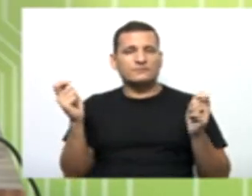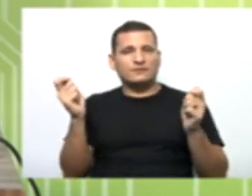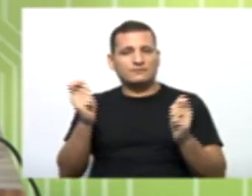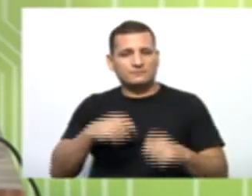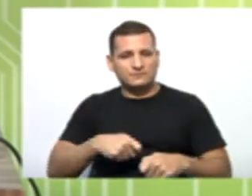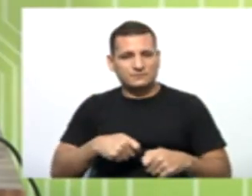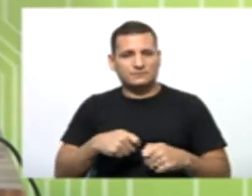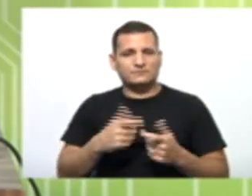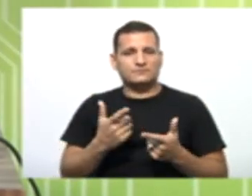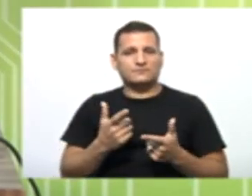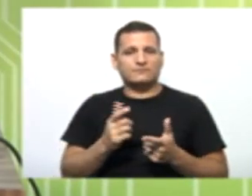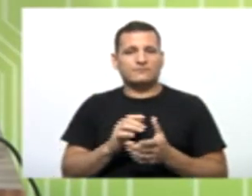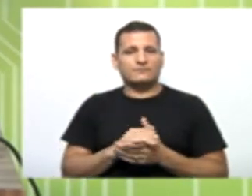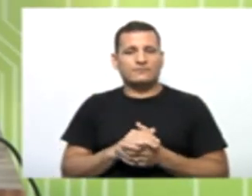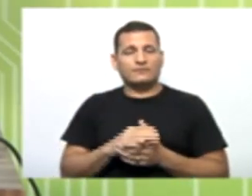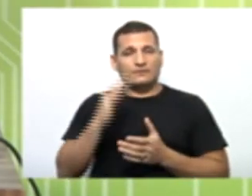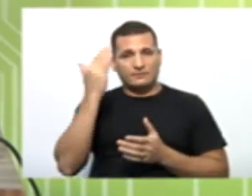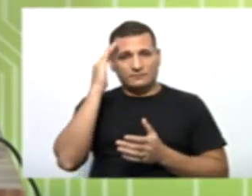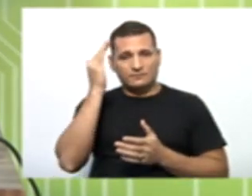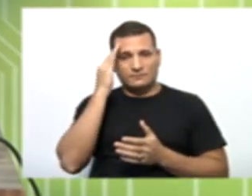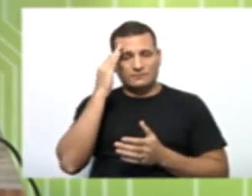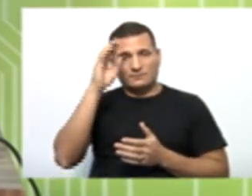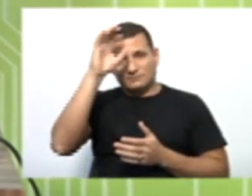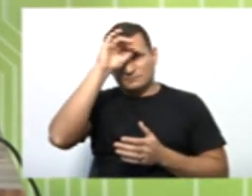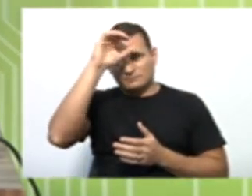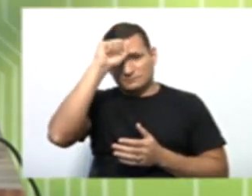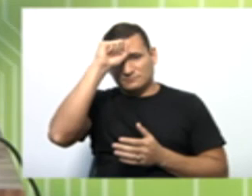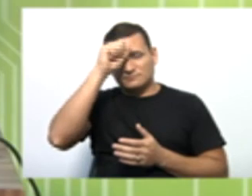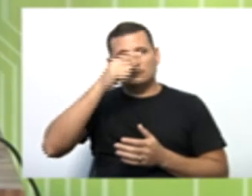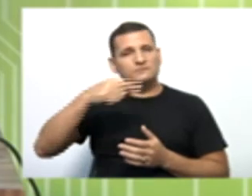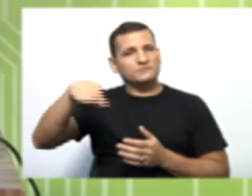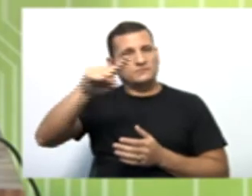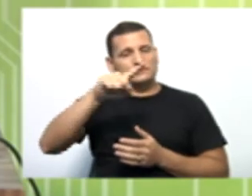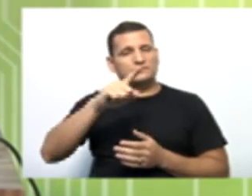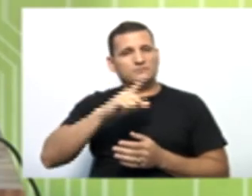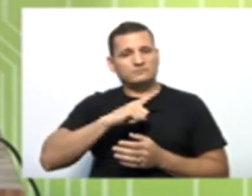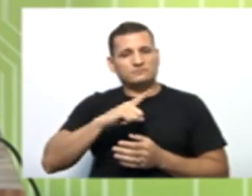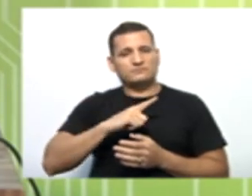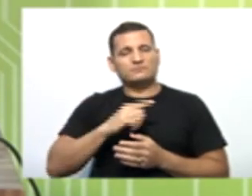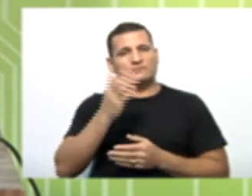né, possibilitar a compreensão e a aprendizagem de vocês que